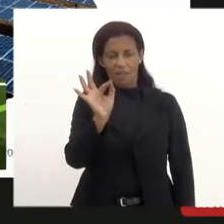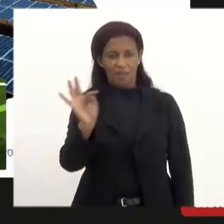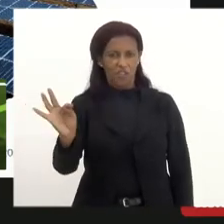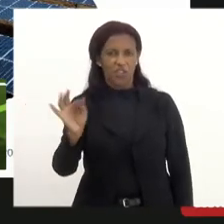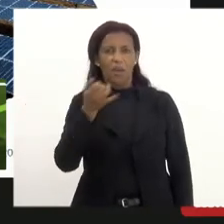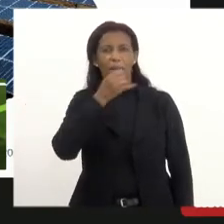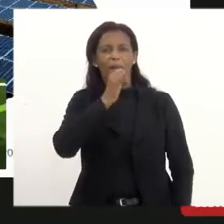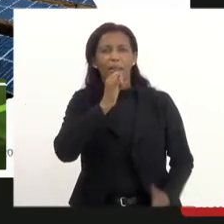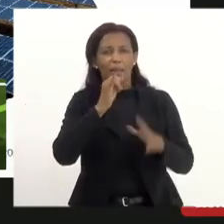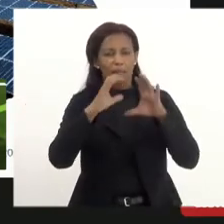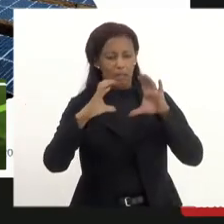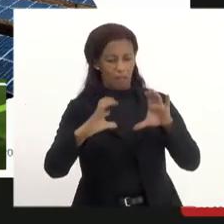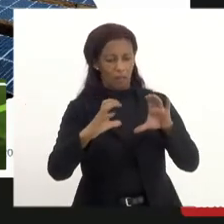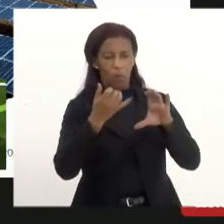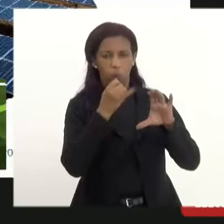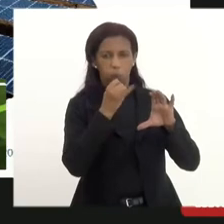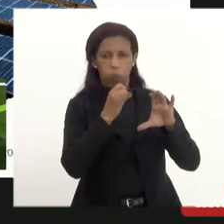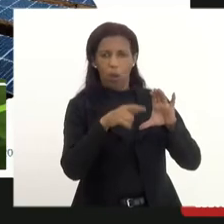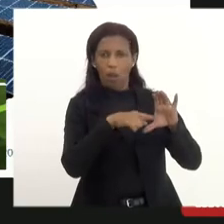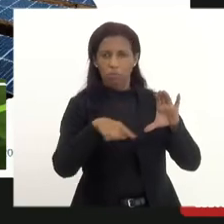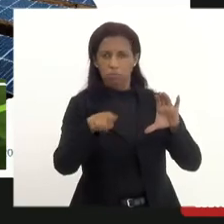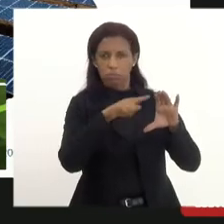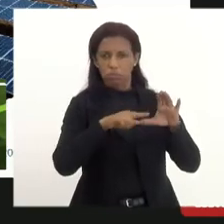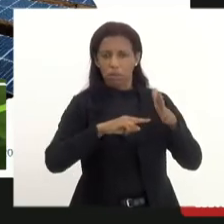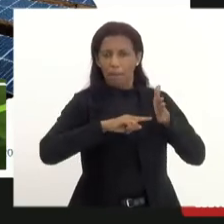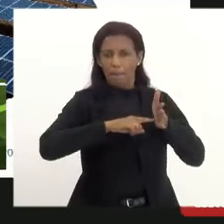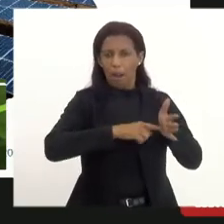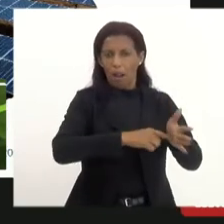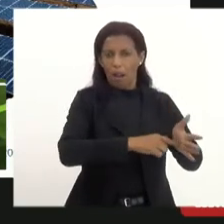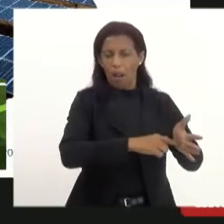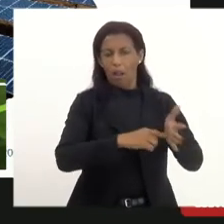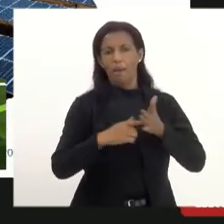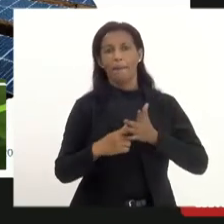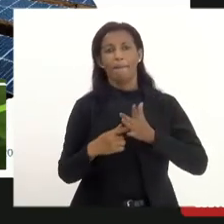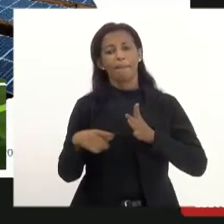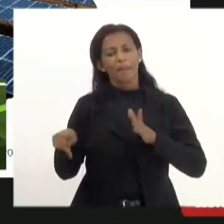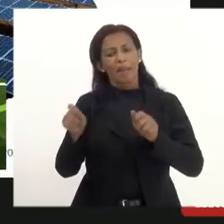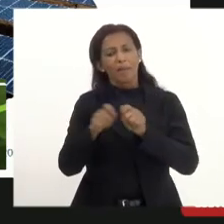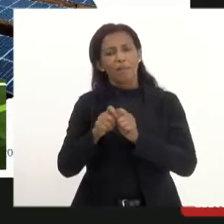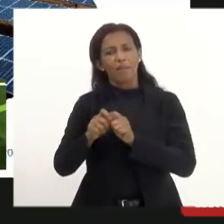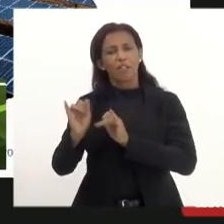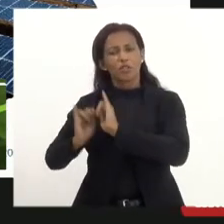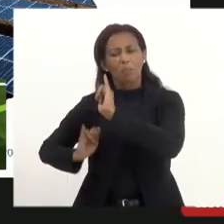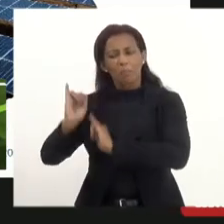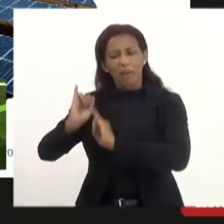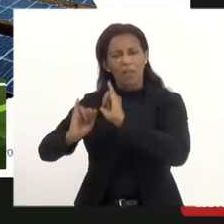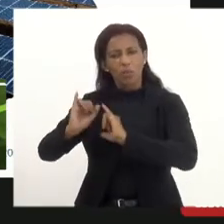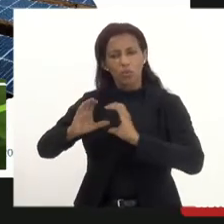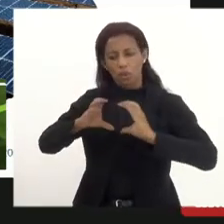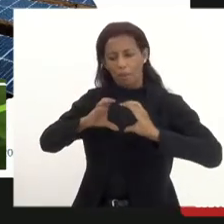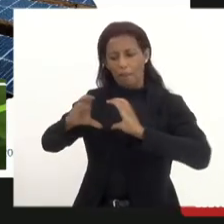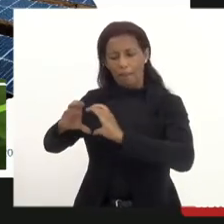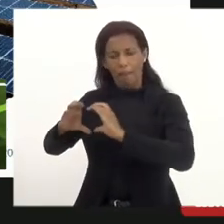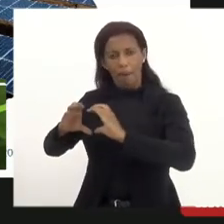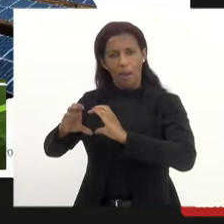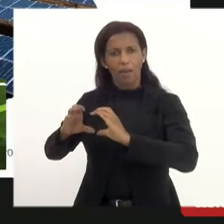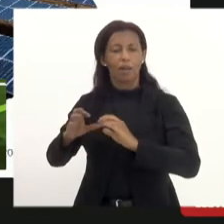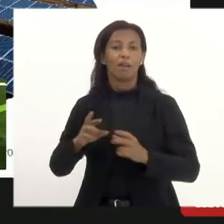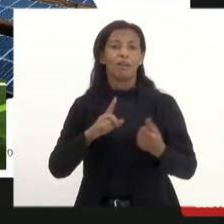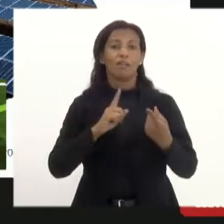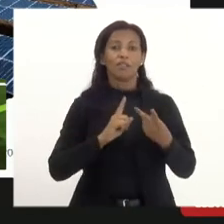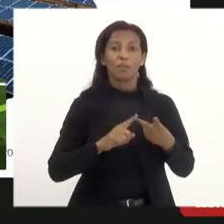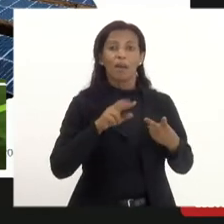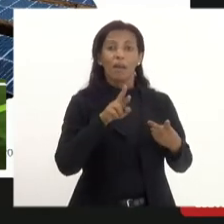baterias de alta performance para indústrias, para atividades bem complexas,